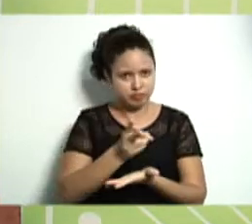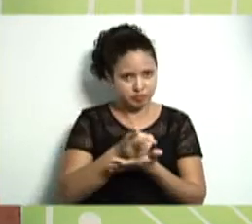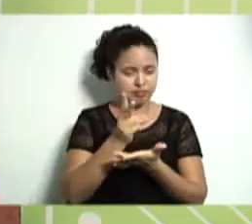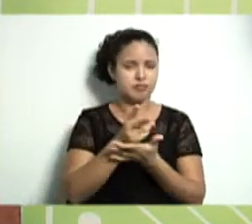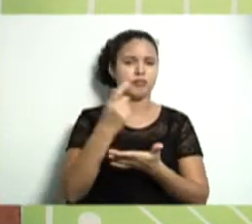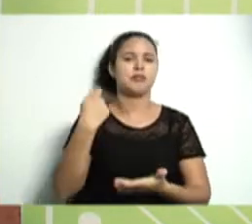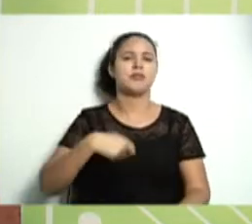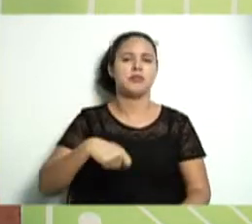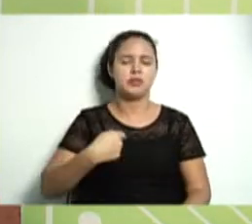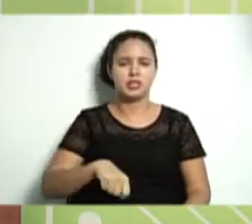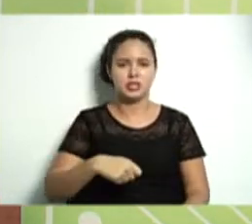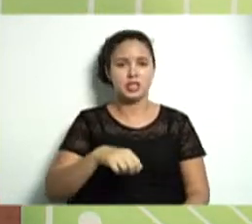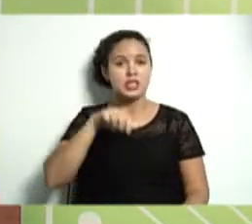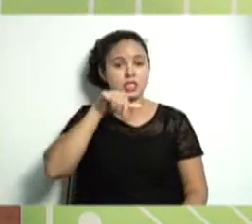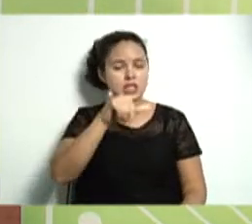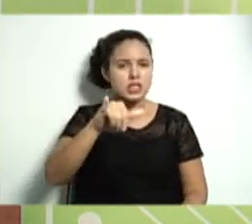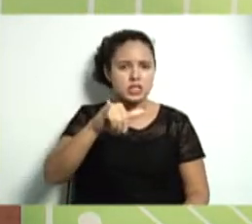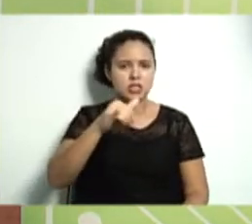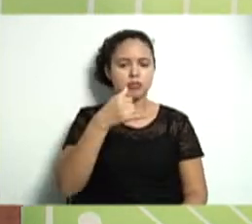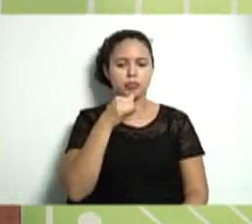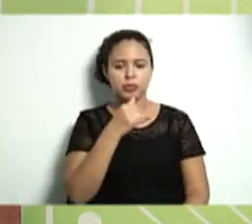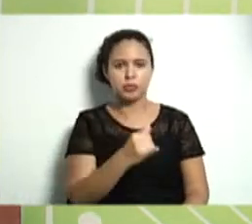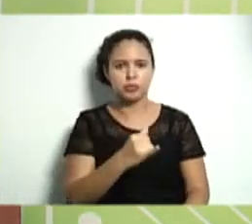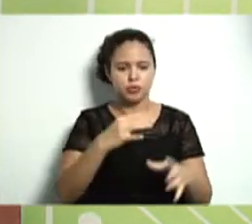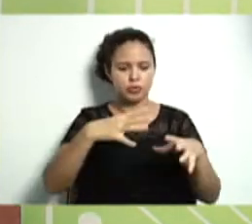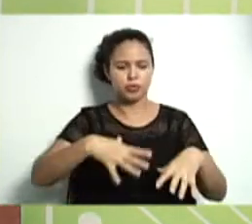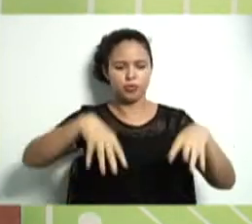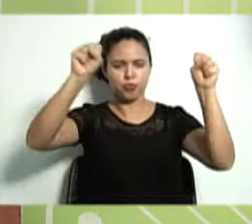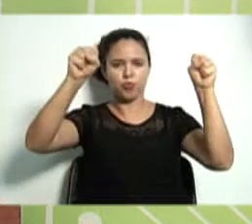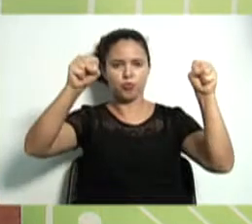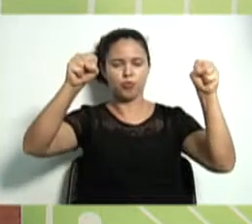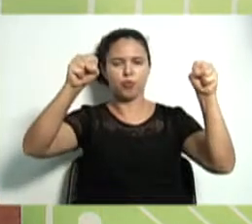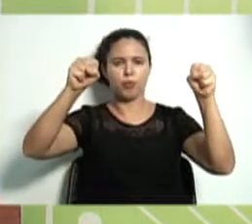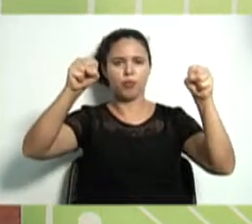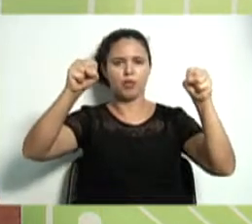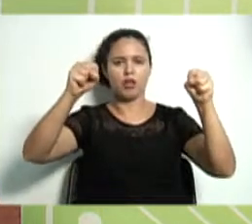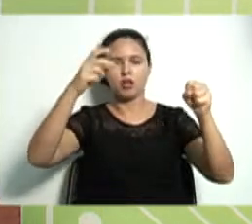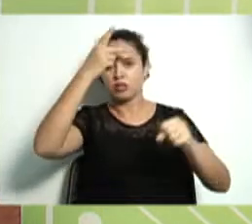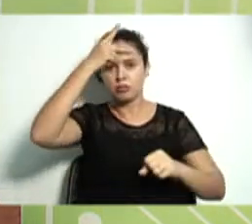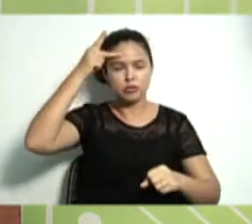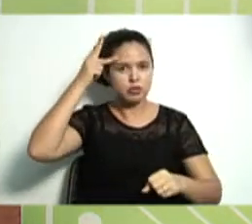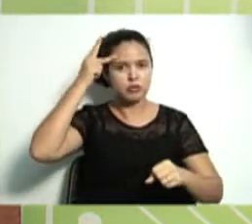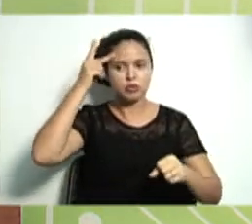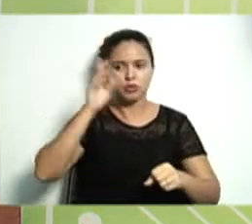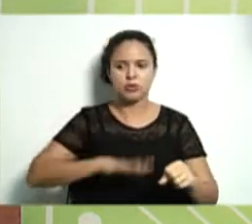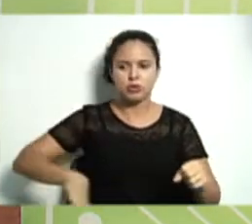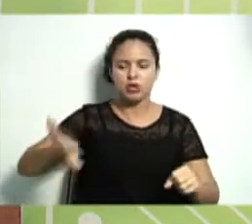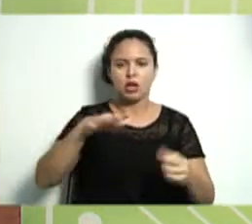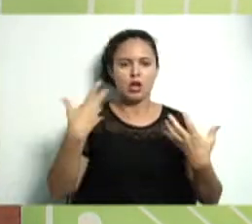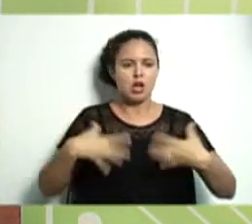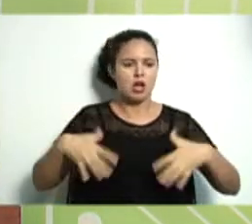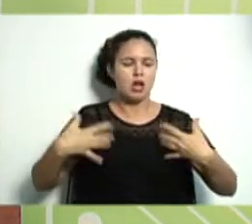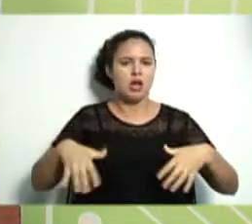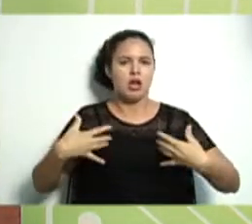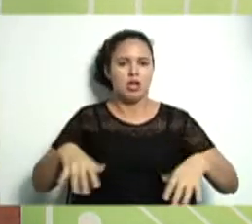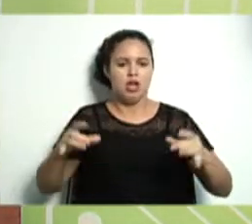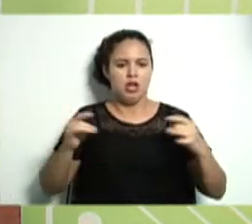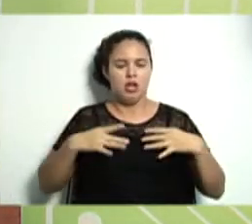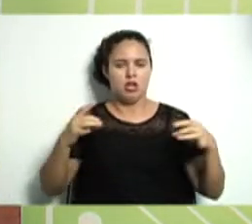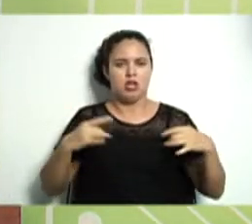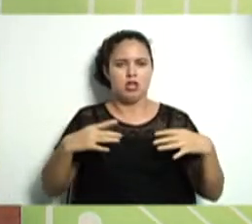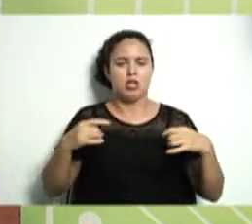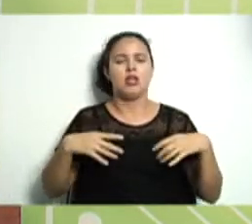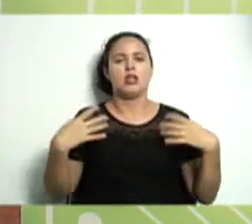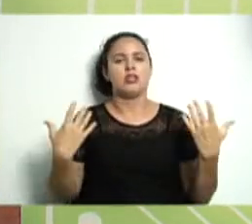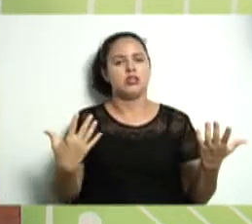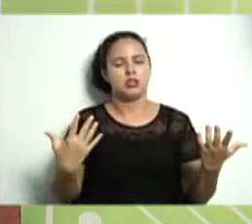falta energia, aquele bem que está faltando na nossa vida, todas as pessoas ficam, de certa forma, muito